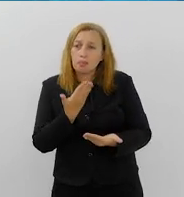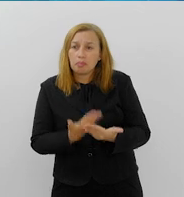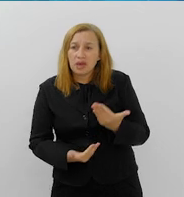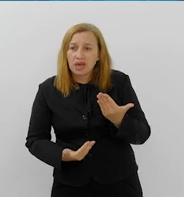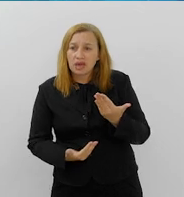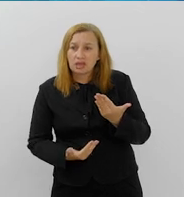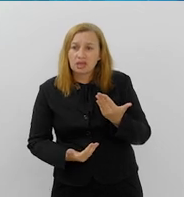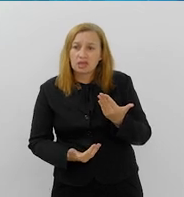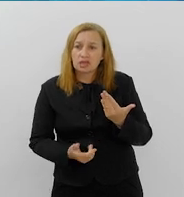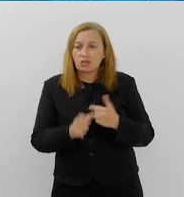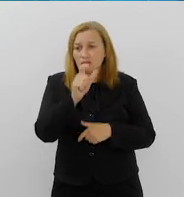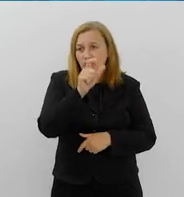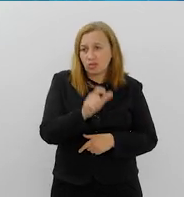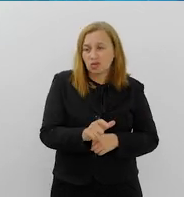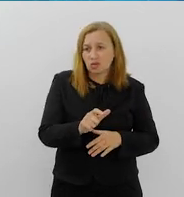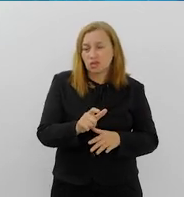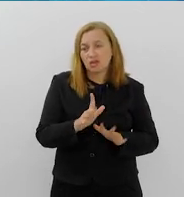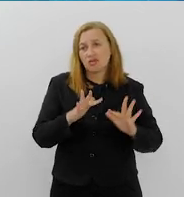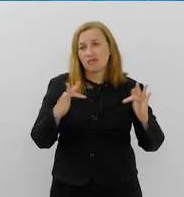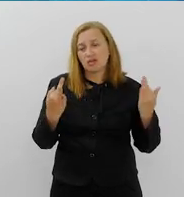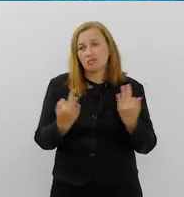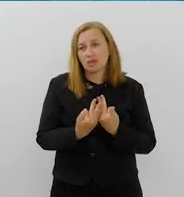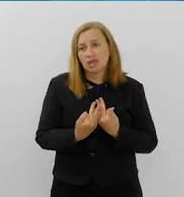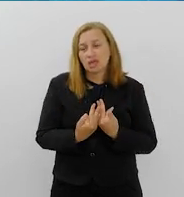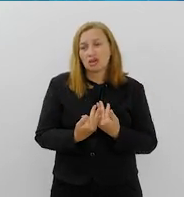perdas de alguém, um trabalho